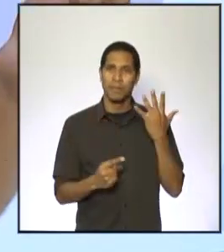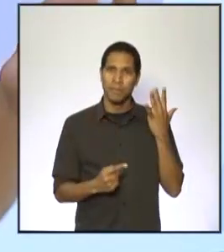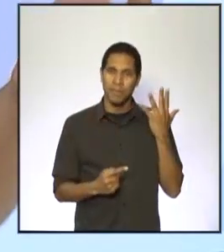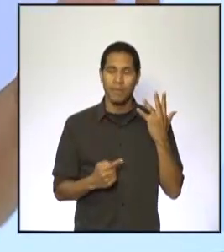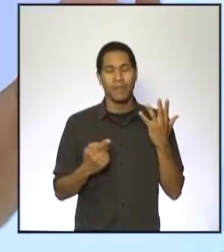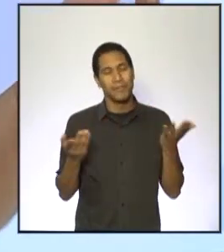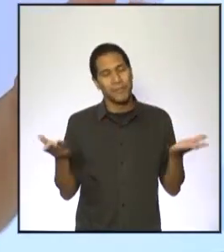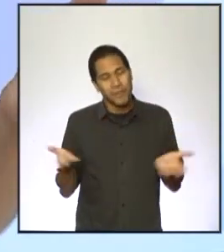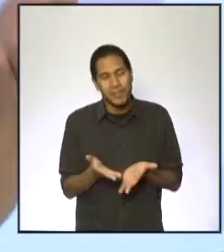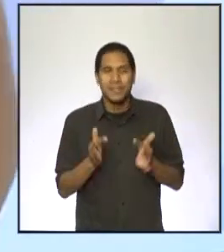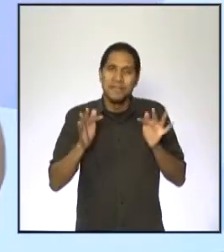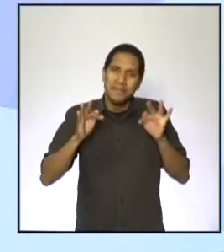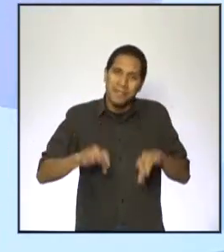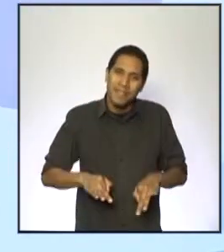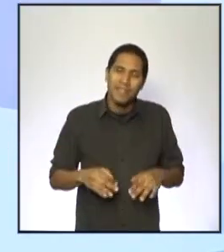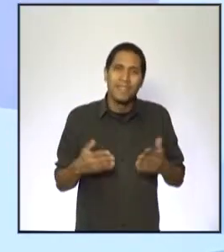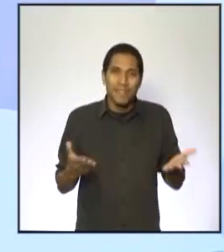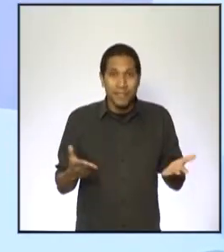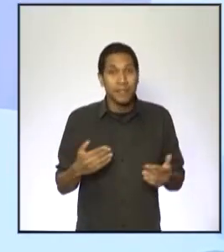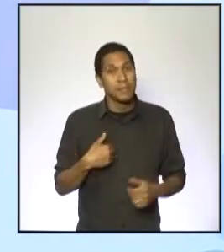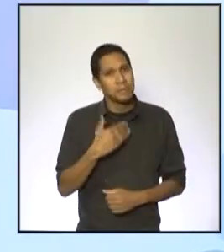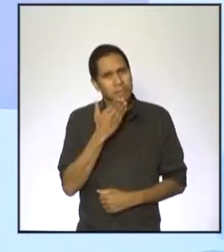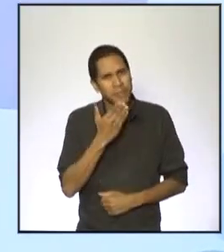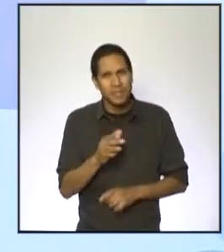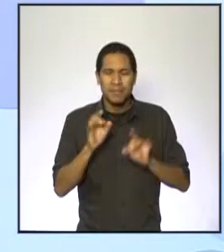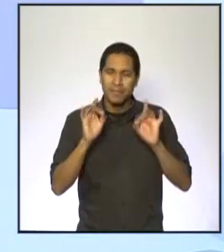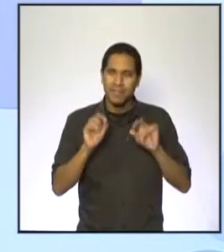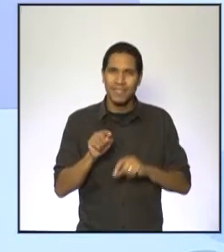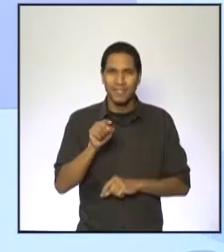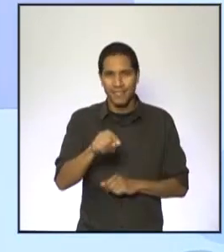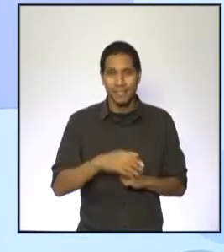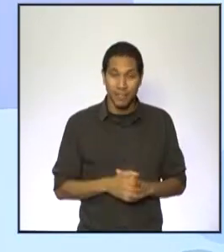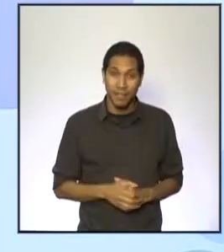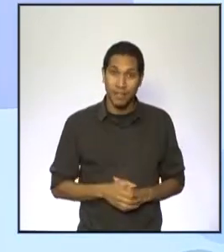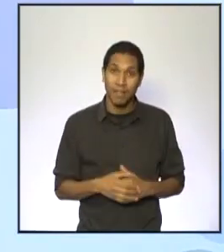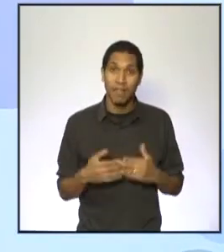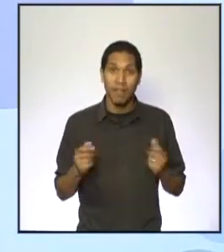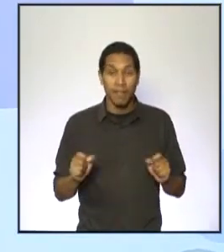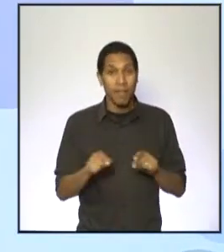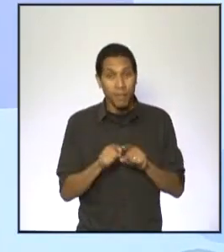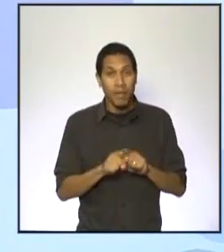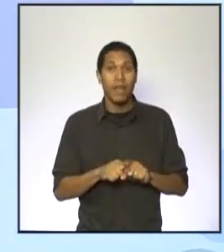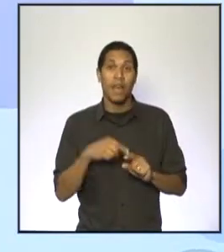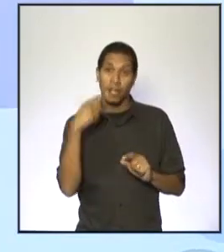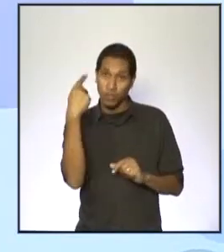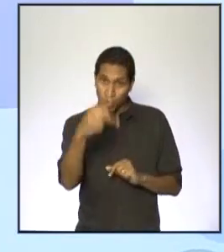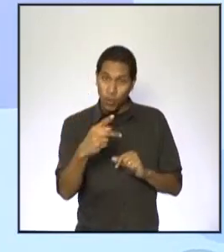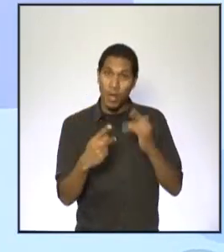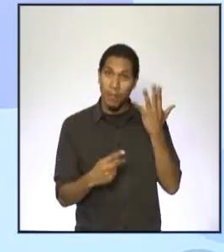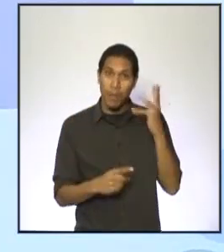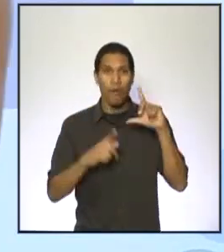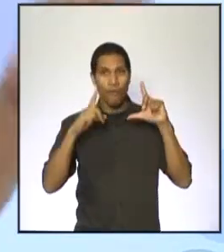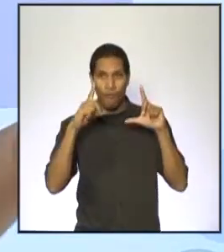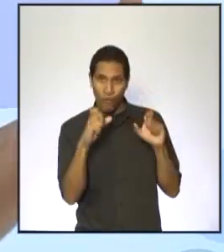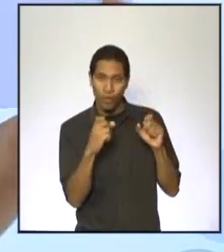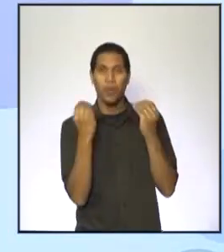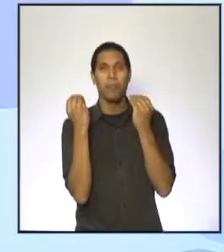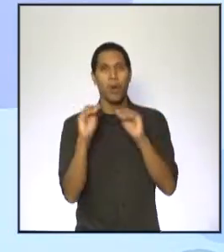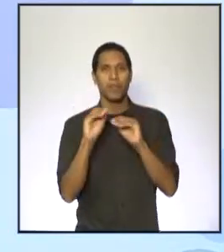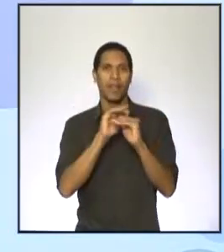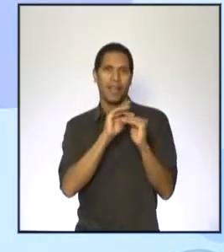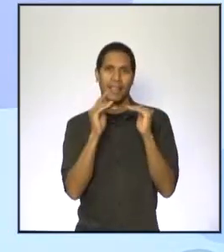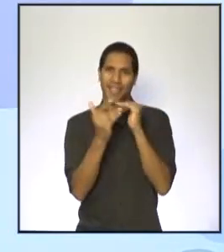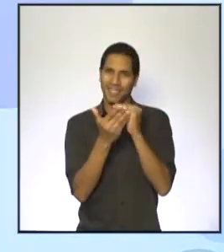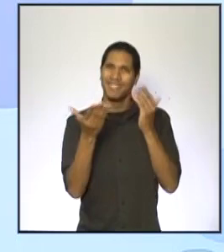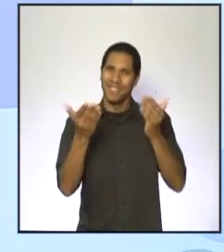fico por aqui hoje, mas faço um pedido especial. Não deixe de tirar uma foto da sua mão mecânica e postar nas nossas